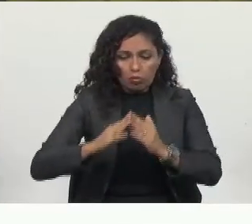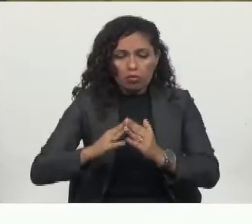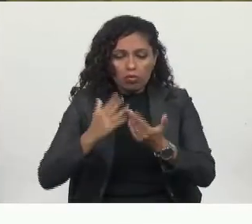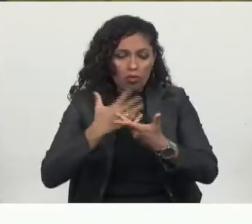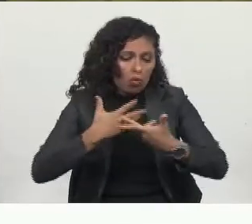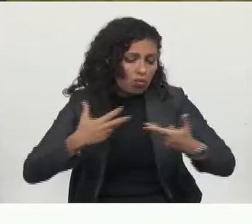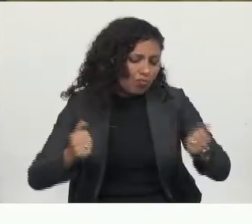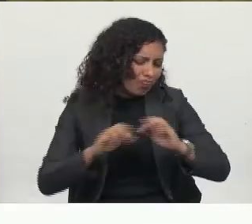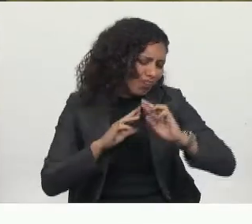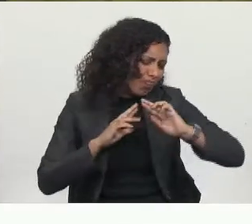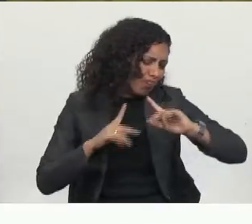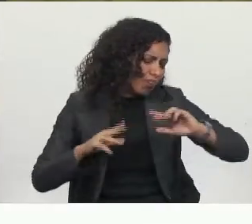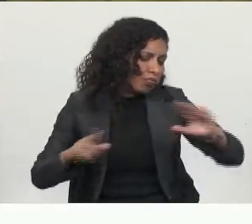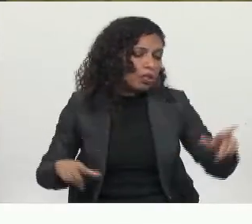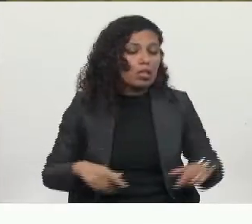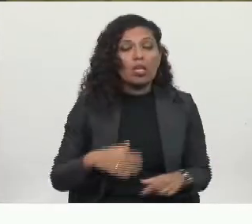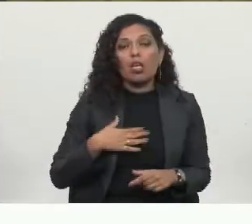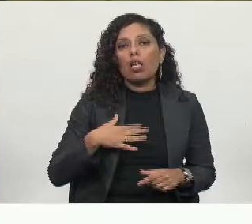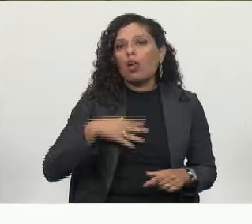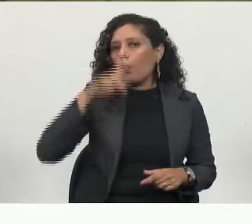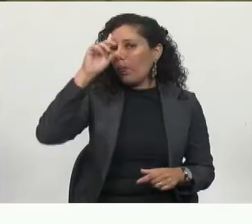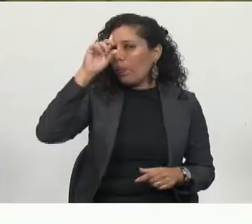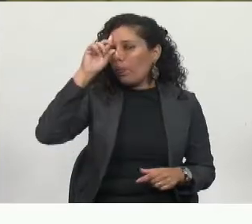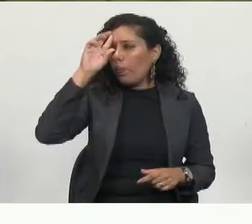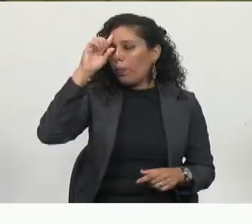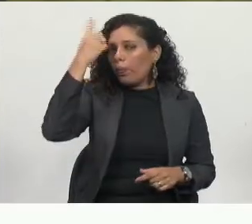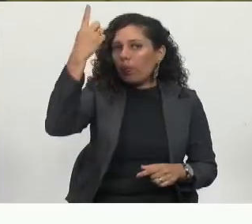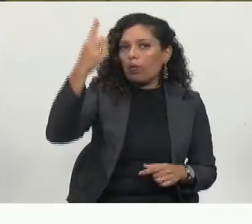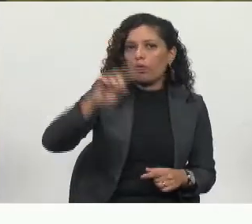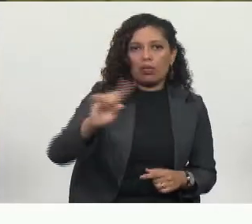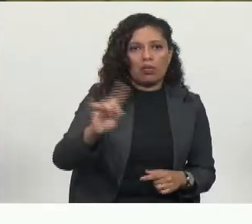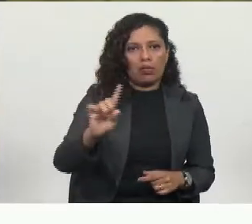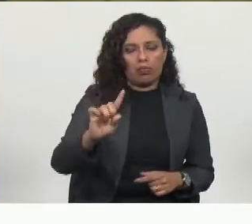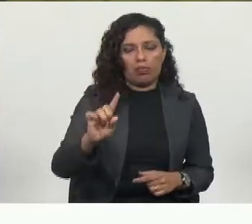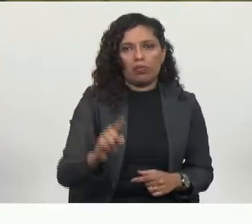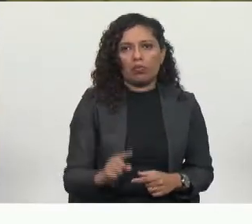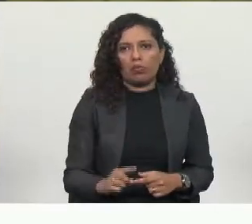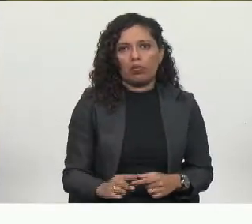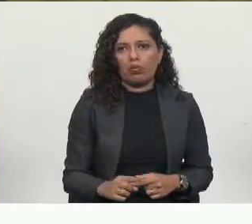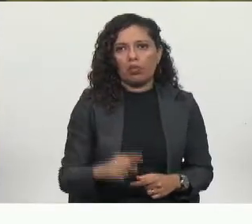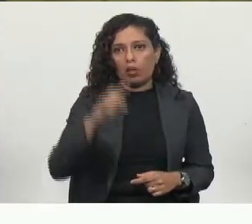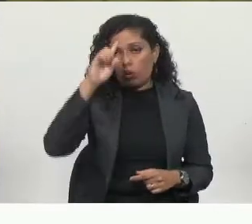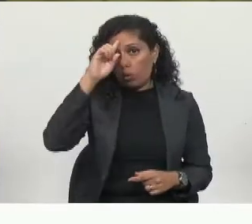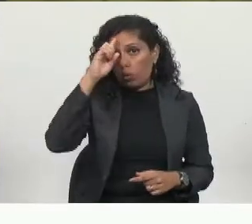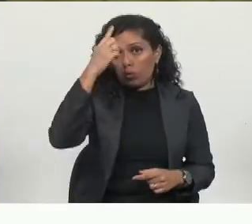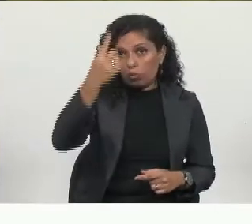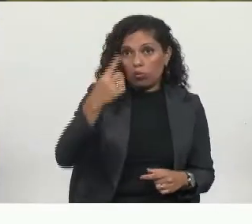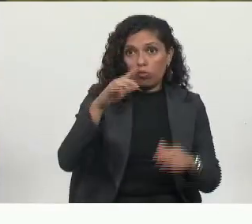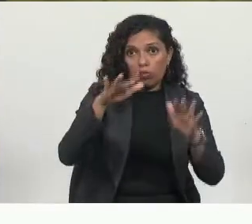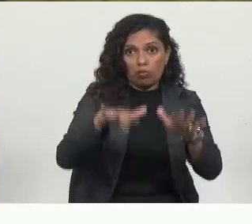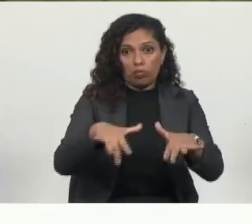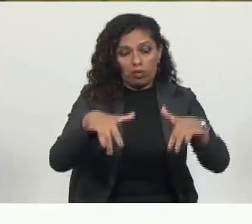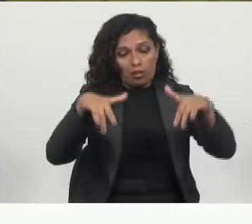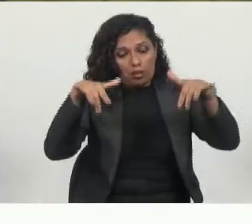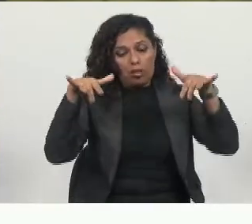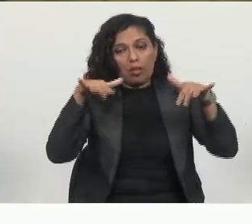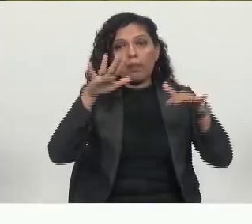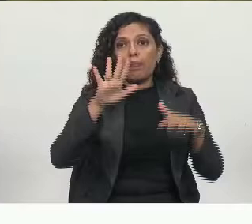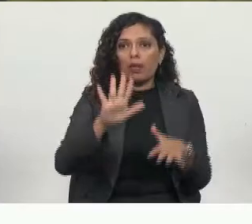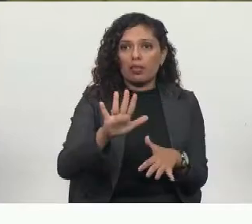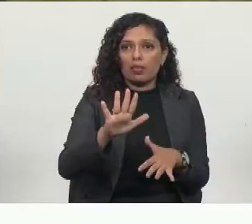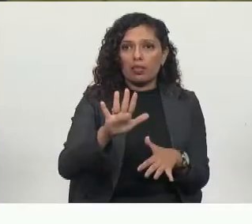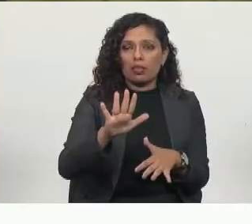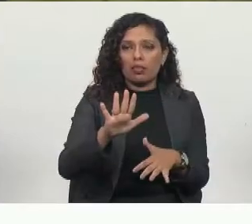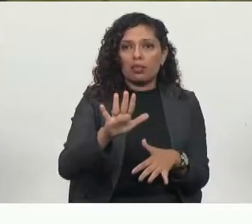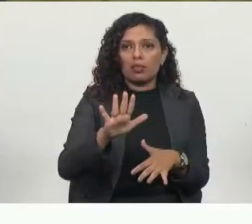estarrecedores, né? Então, assim, eu não tenho dúvida em relação às adjacências e à Assembleia, eu tenho dúvida em relação ao plenário, mas desde que,